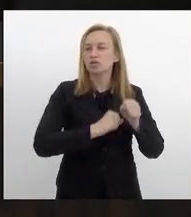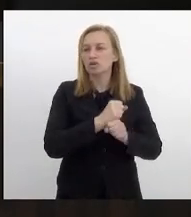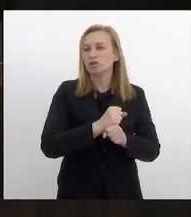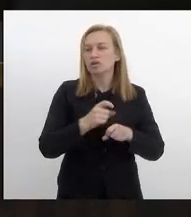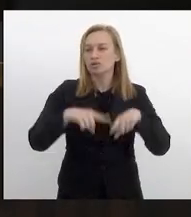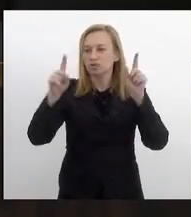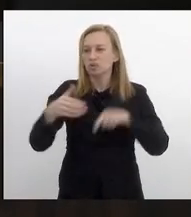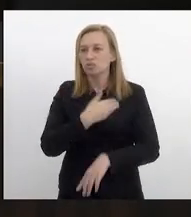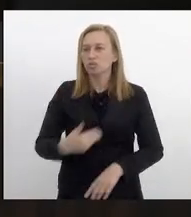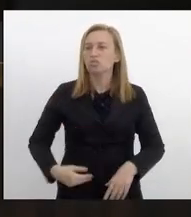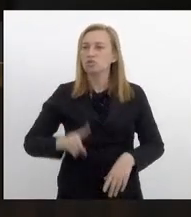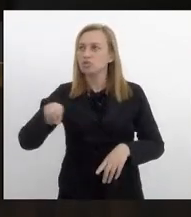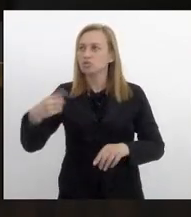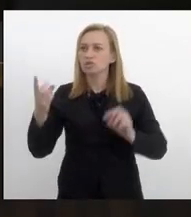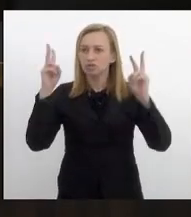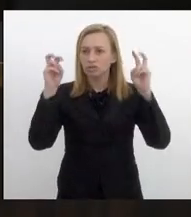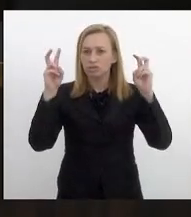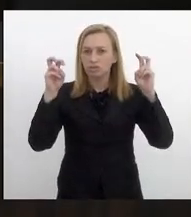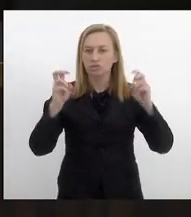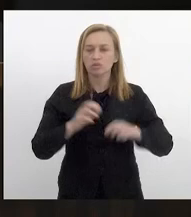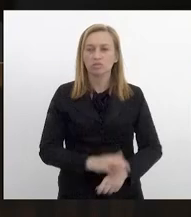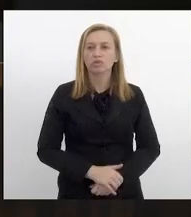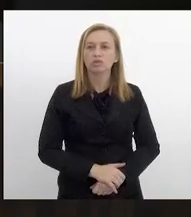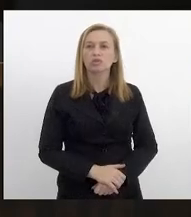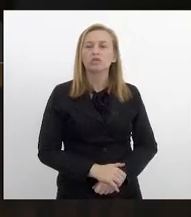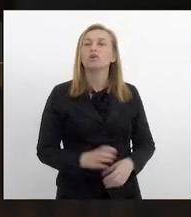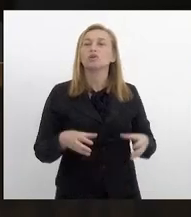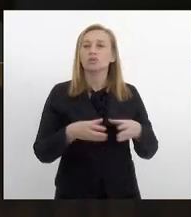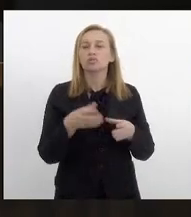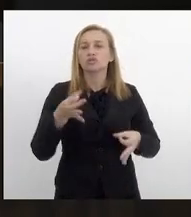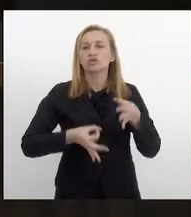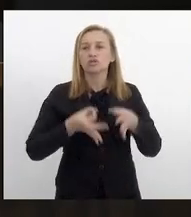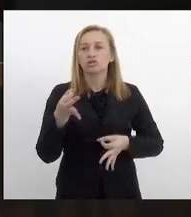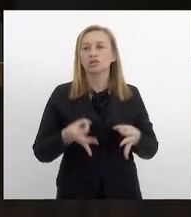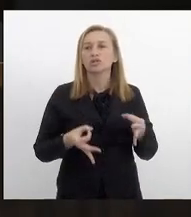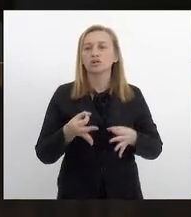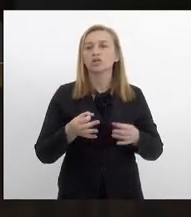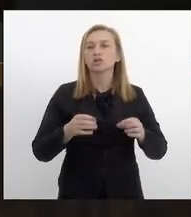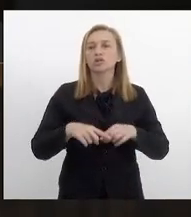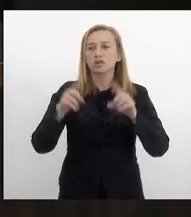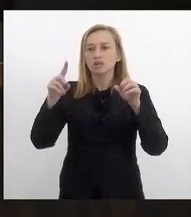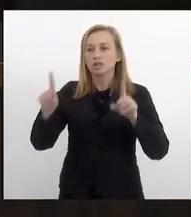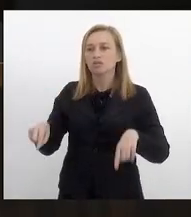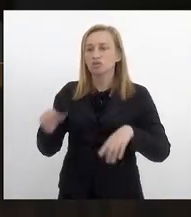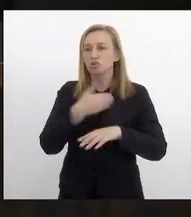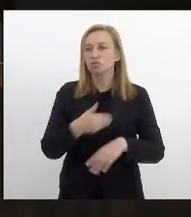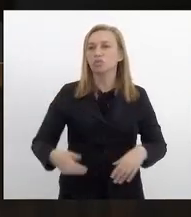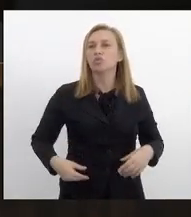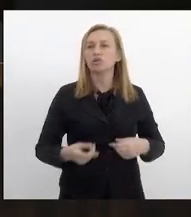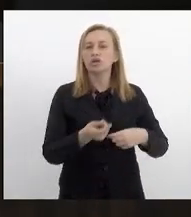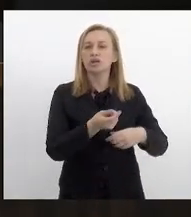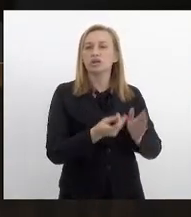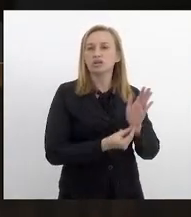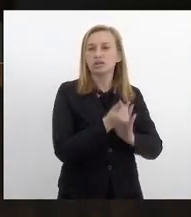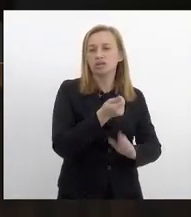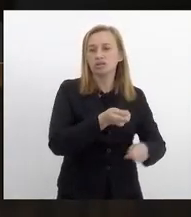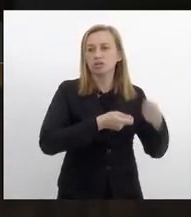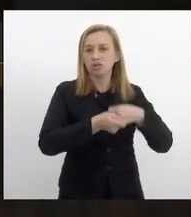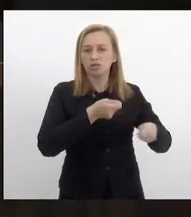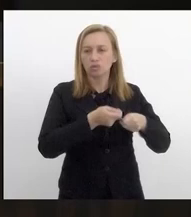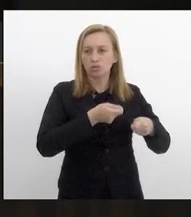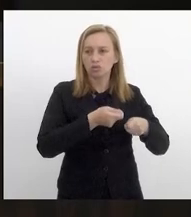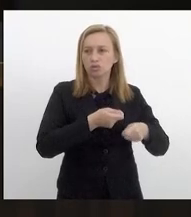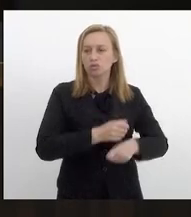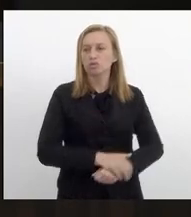Estado do Rio de Janeiro e da outras providências. Pendente de pareceres das comissões de Constituição e Justiça, de Servidores Públicos, de Orçamento, Finanças, Fiscalização Financeira